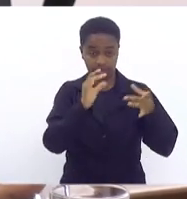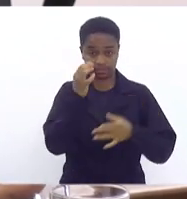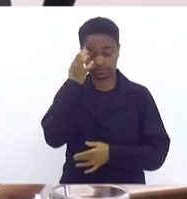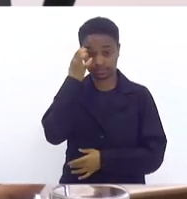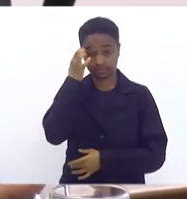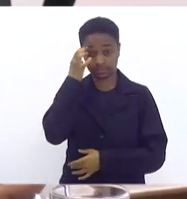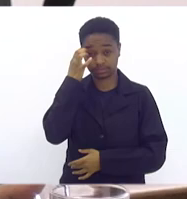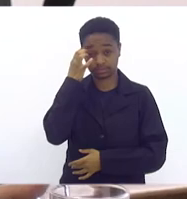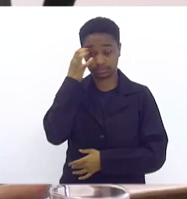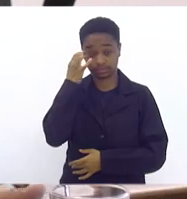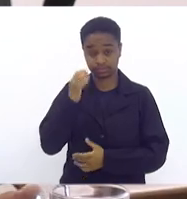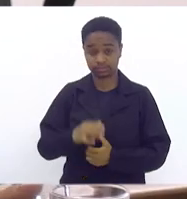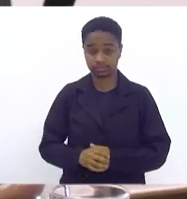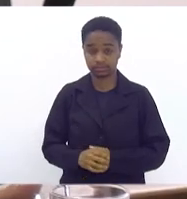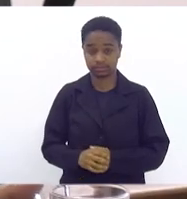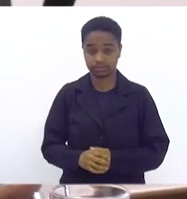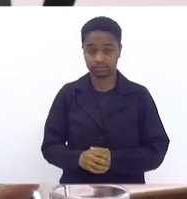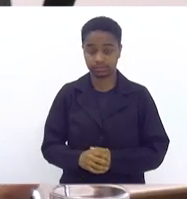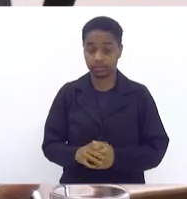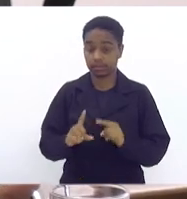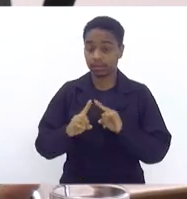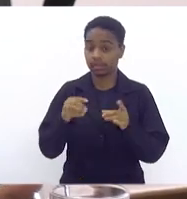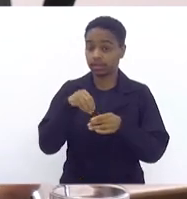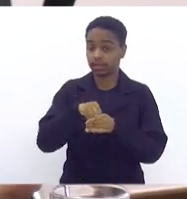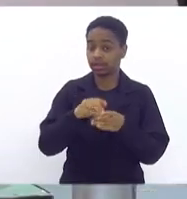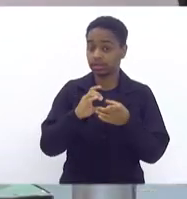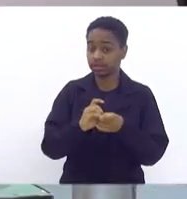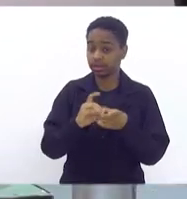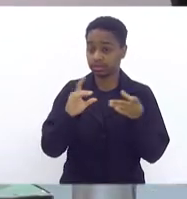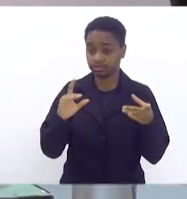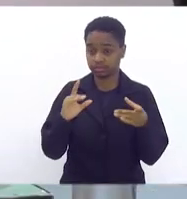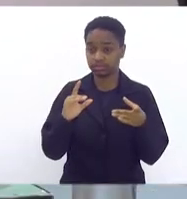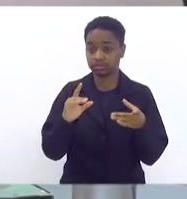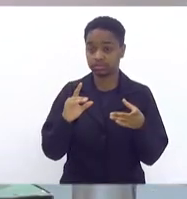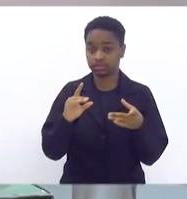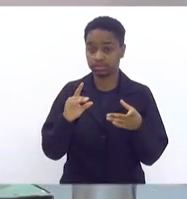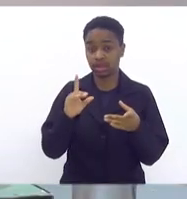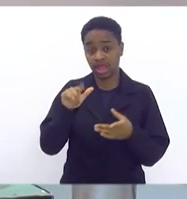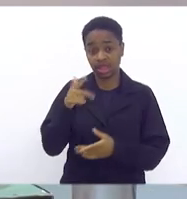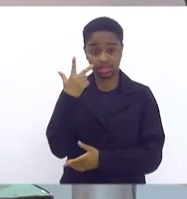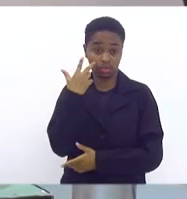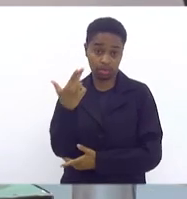inocentado e isso numa Democracia é algo absolutamente